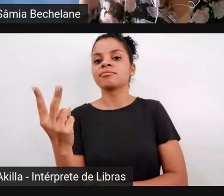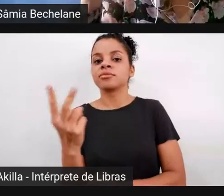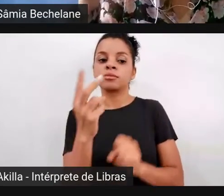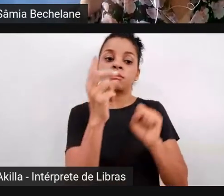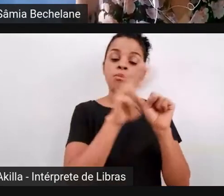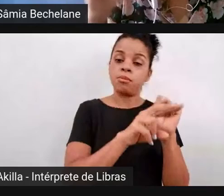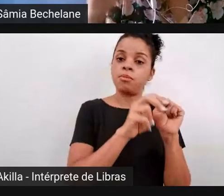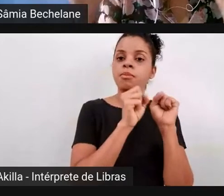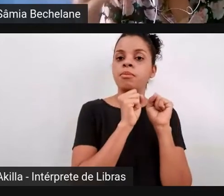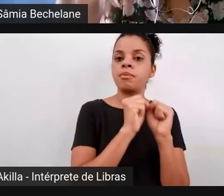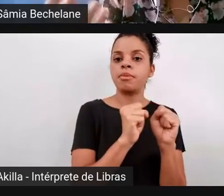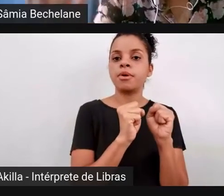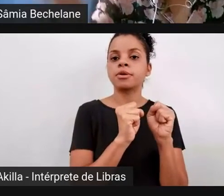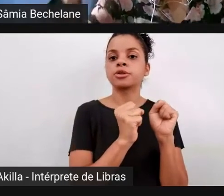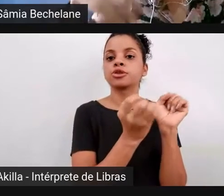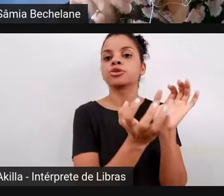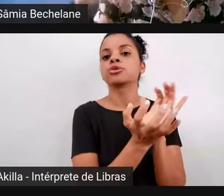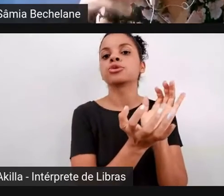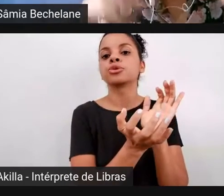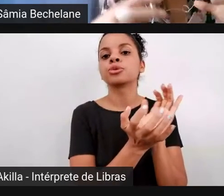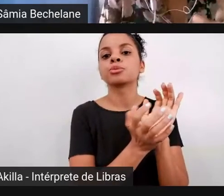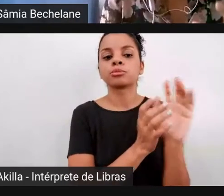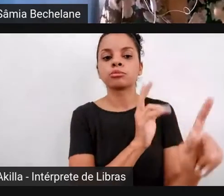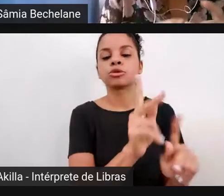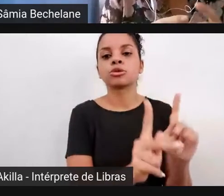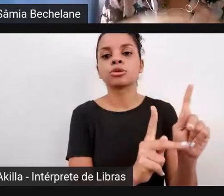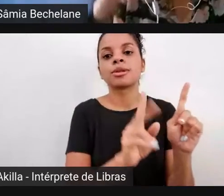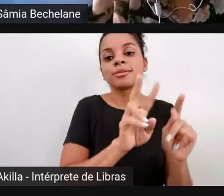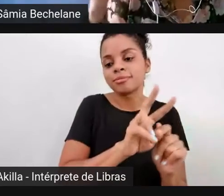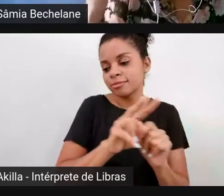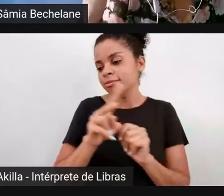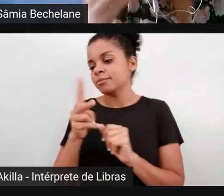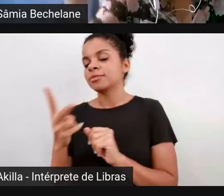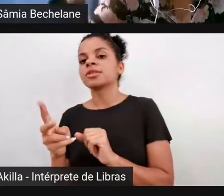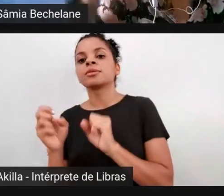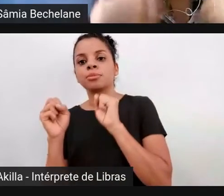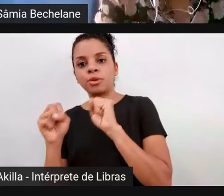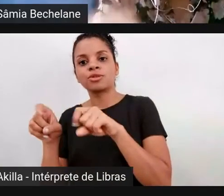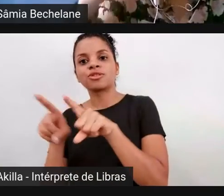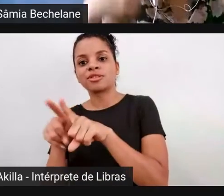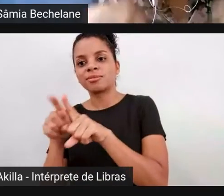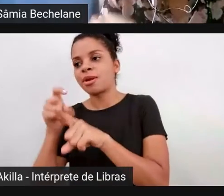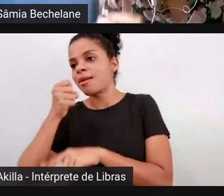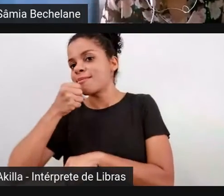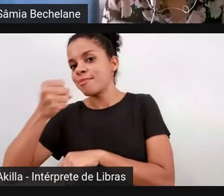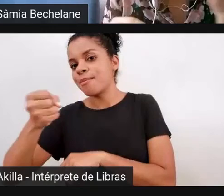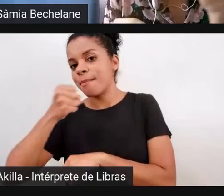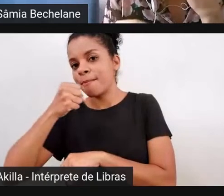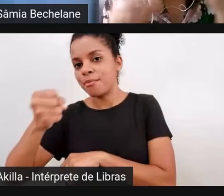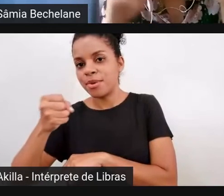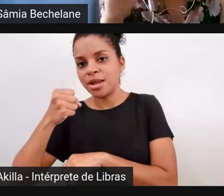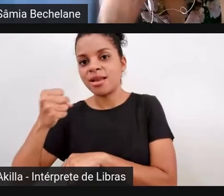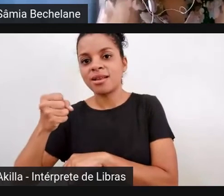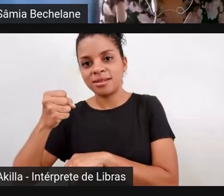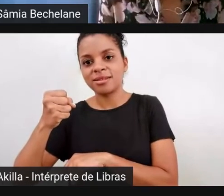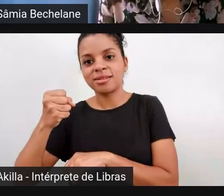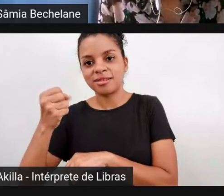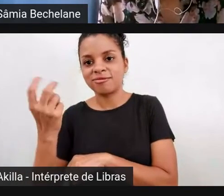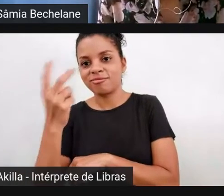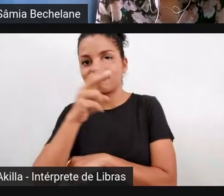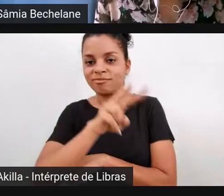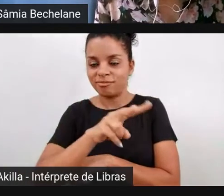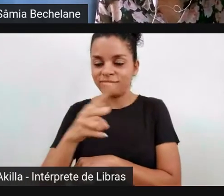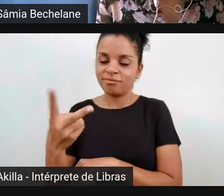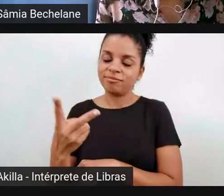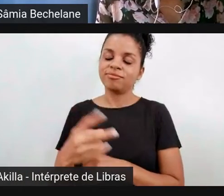são, digamos, um grupo da sociedade civil, mas eles também são imprensa, e eles estão também fazendo esse agendamento reverso, digamos,